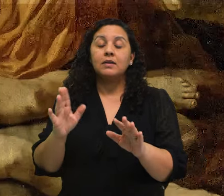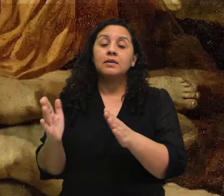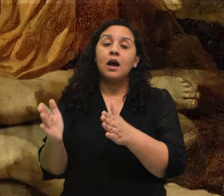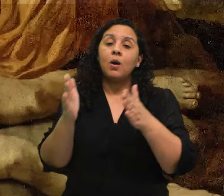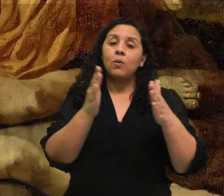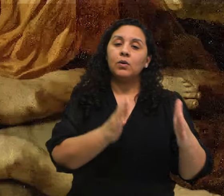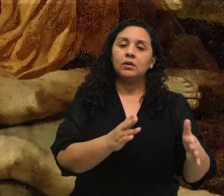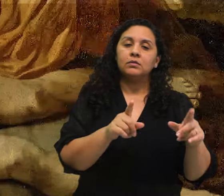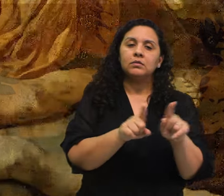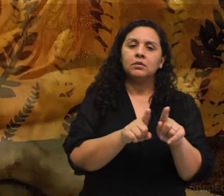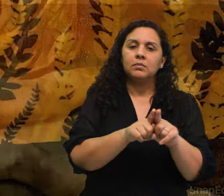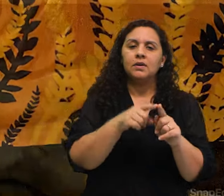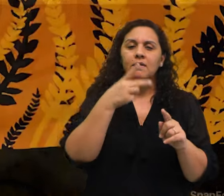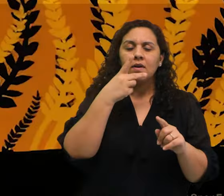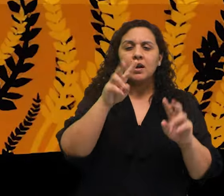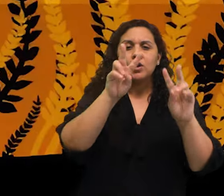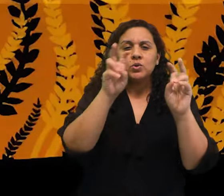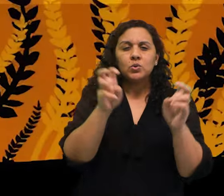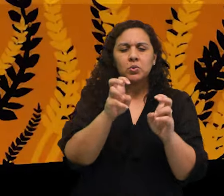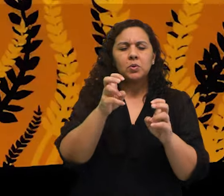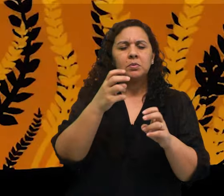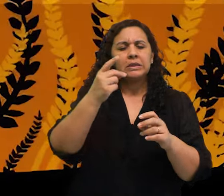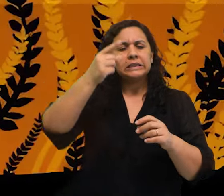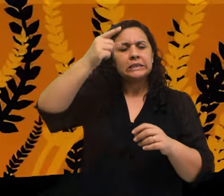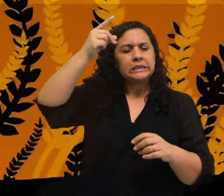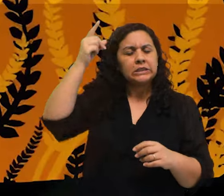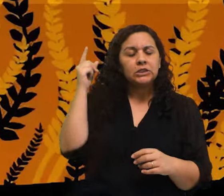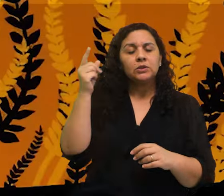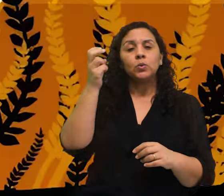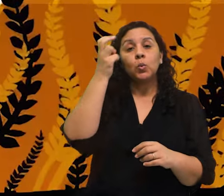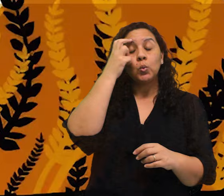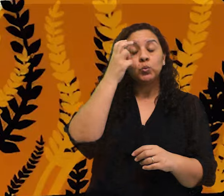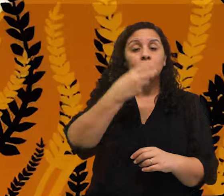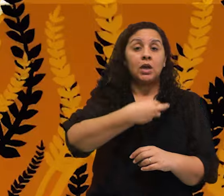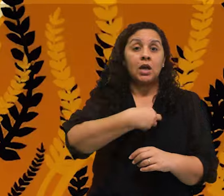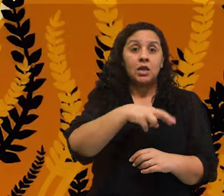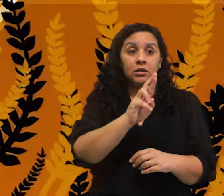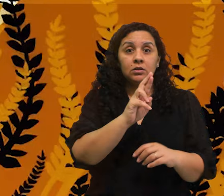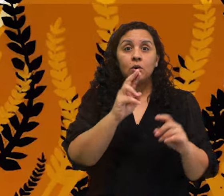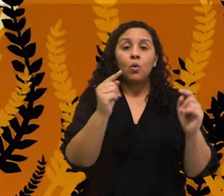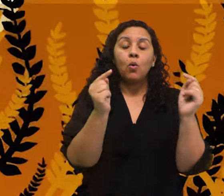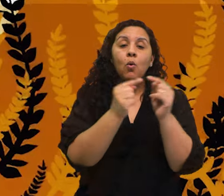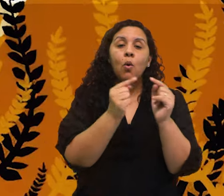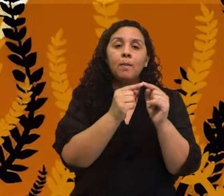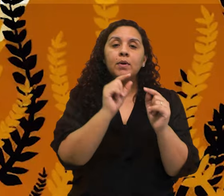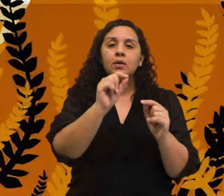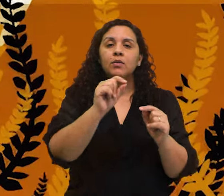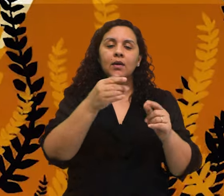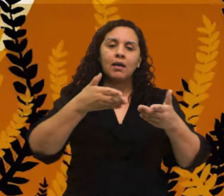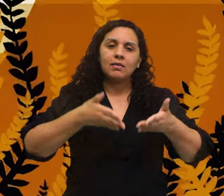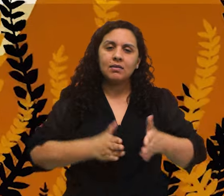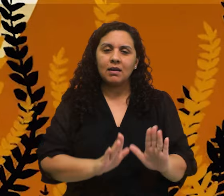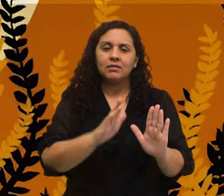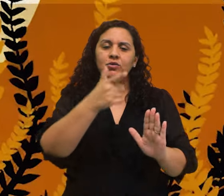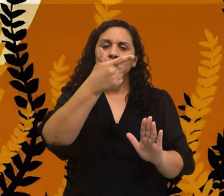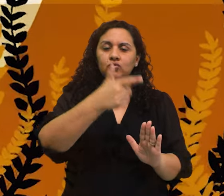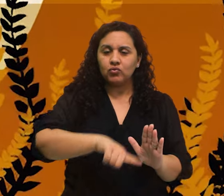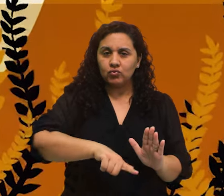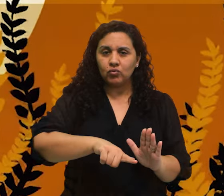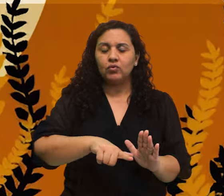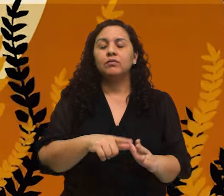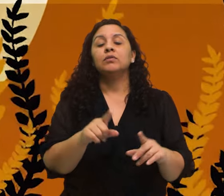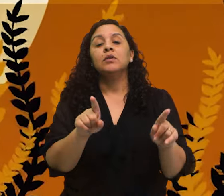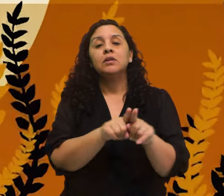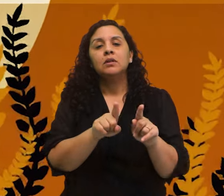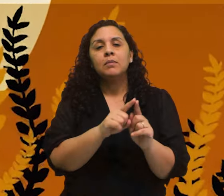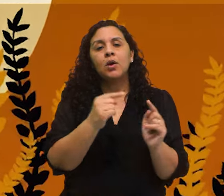está falando de um ritual mítico muito antigo que diz respeito ao renascimento